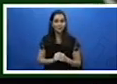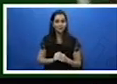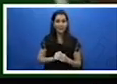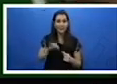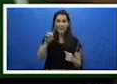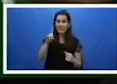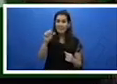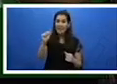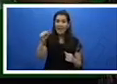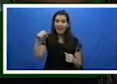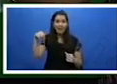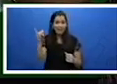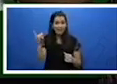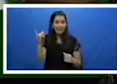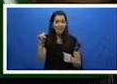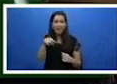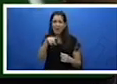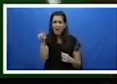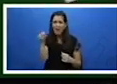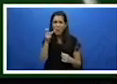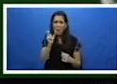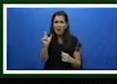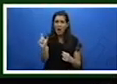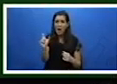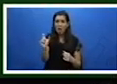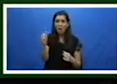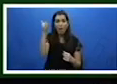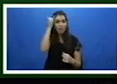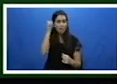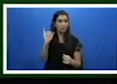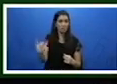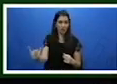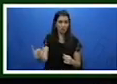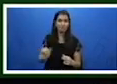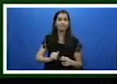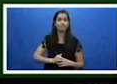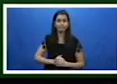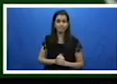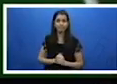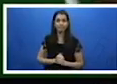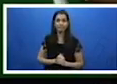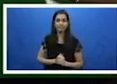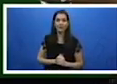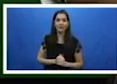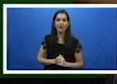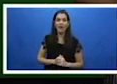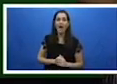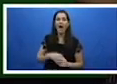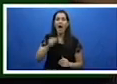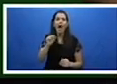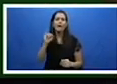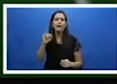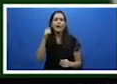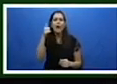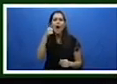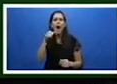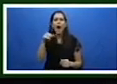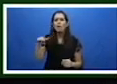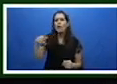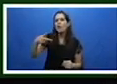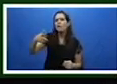vocês colocarem repetições, principalmente do aí a menina foi, aí ela encontrou sua